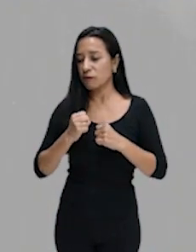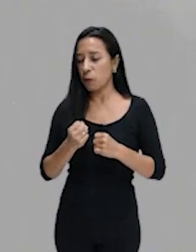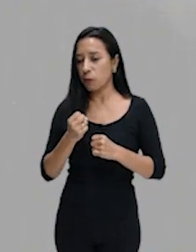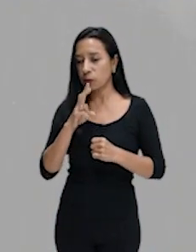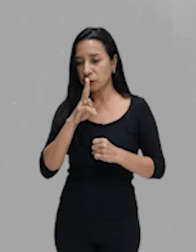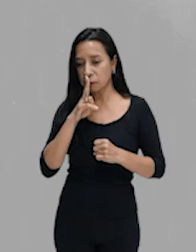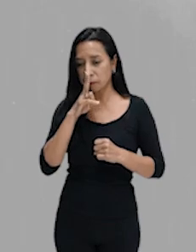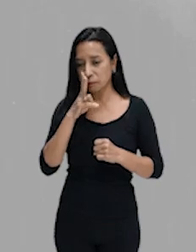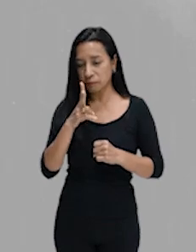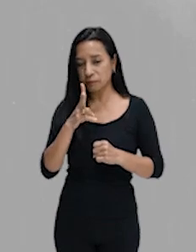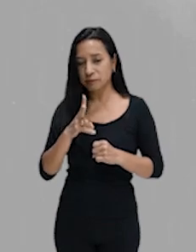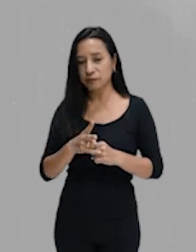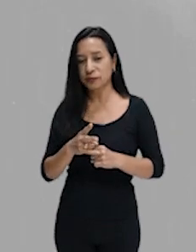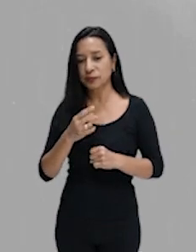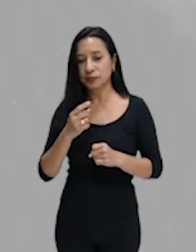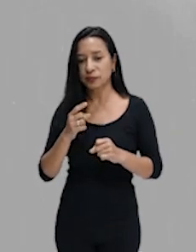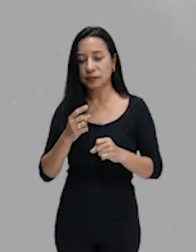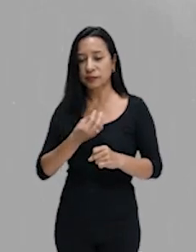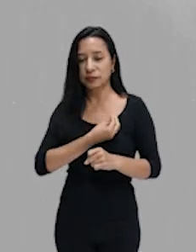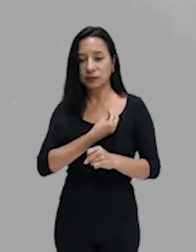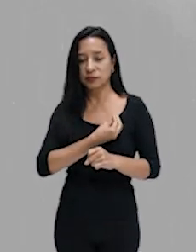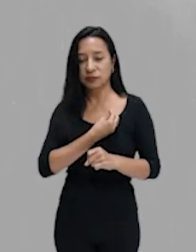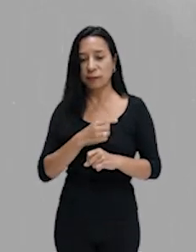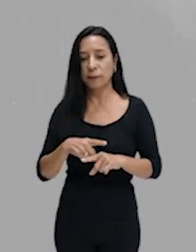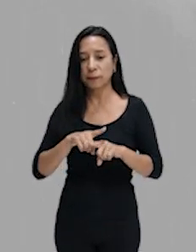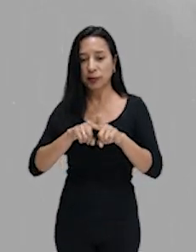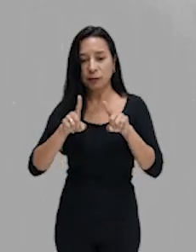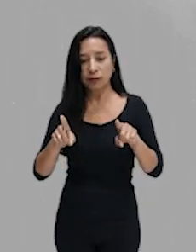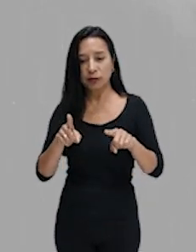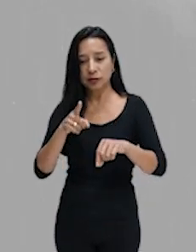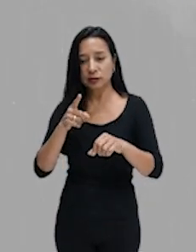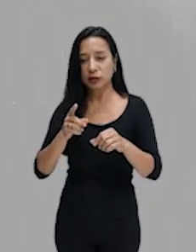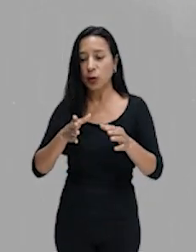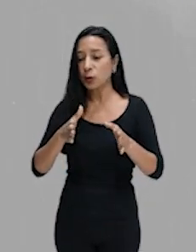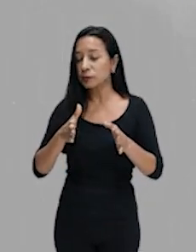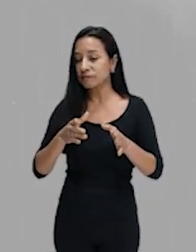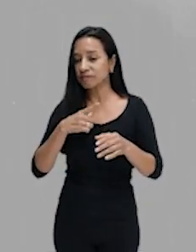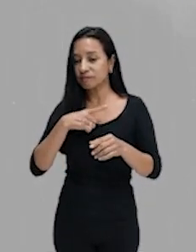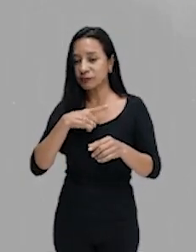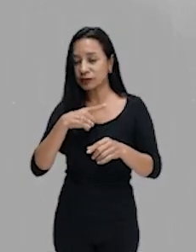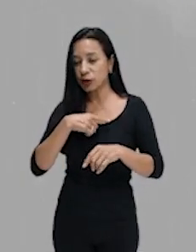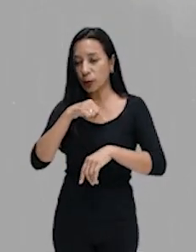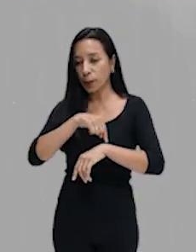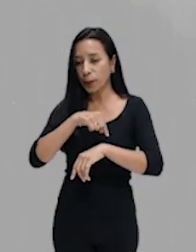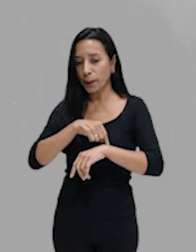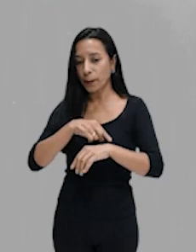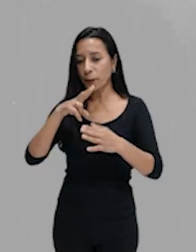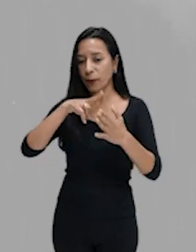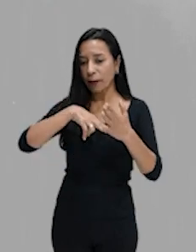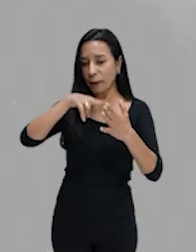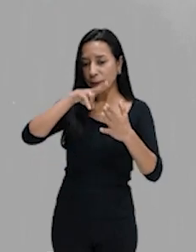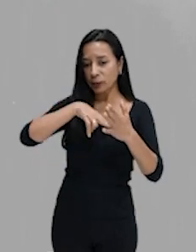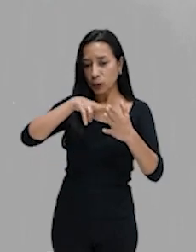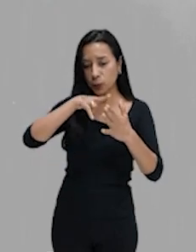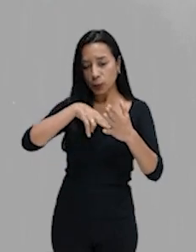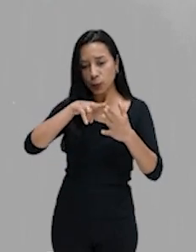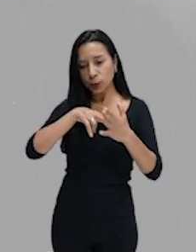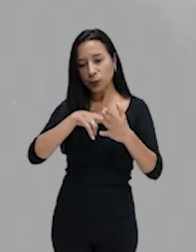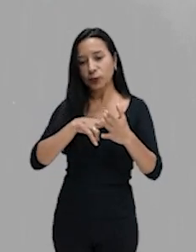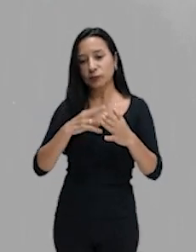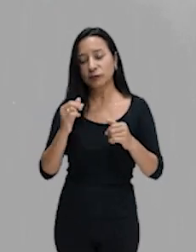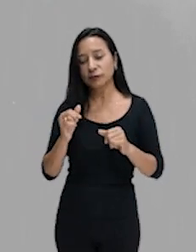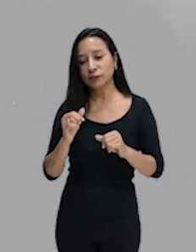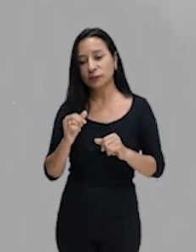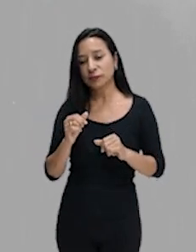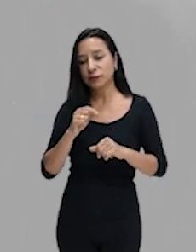viver, né? Contudo, foi nesse período que a pintura entrou em sua vida, já que foi por essa arte que Frida conseguia passar o